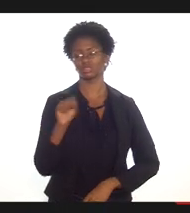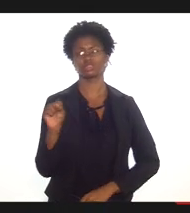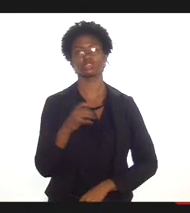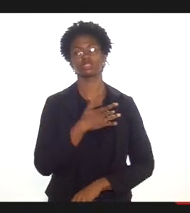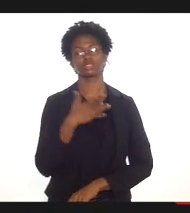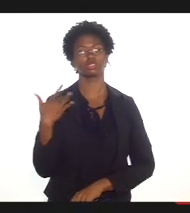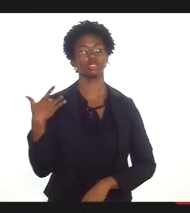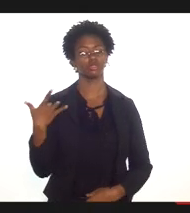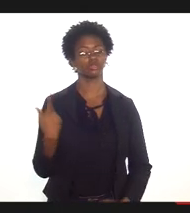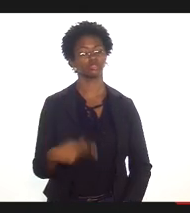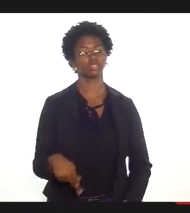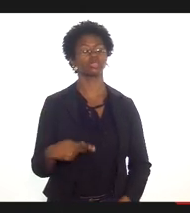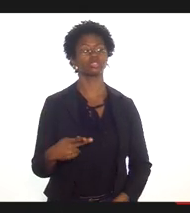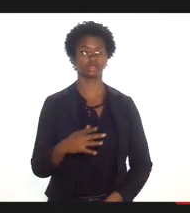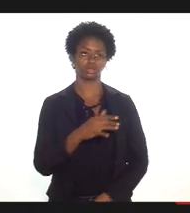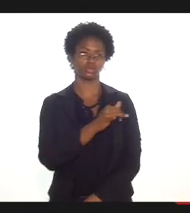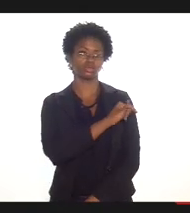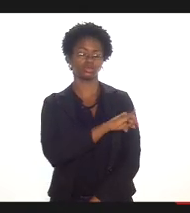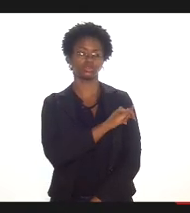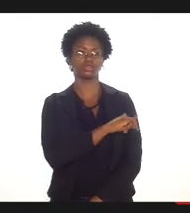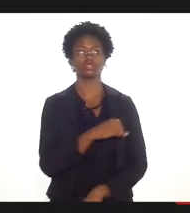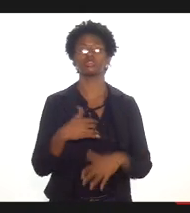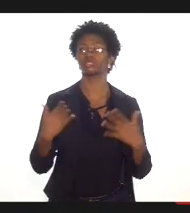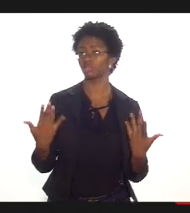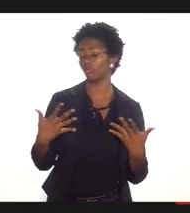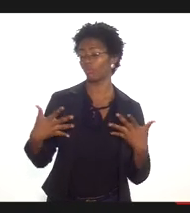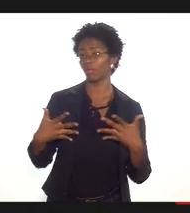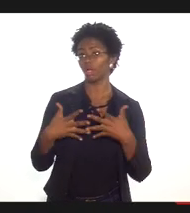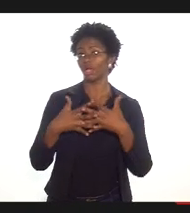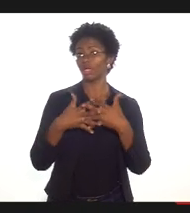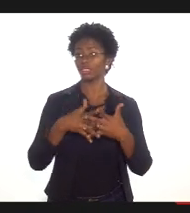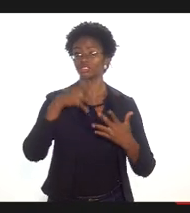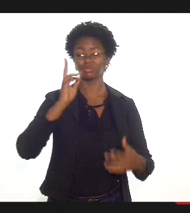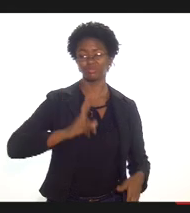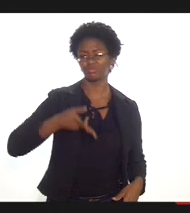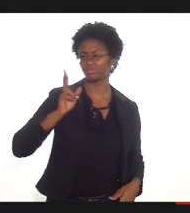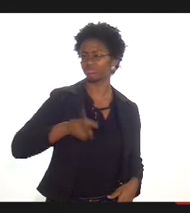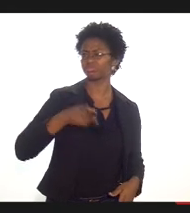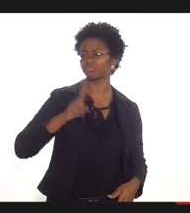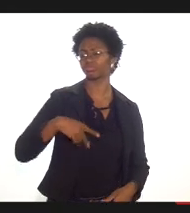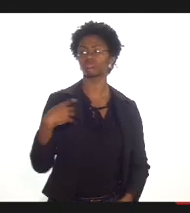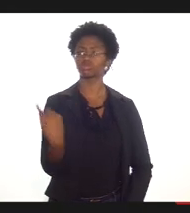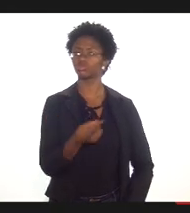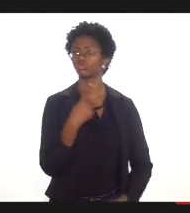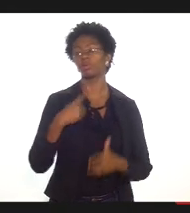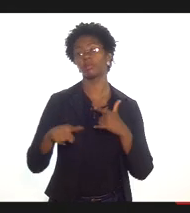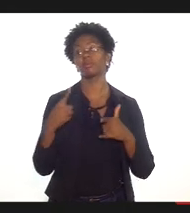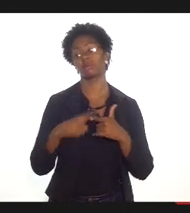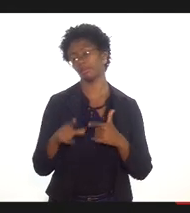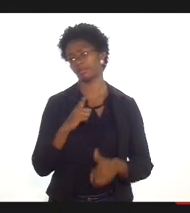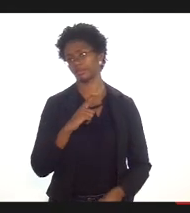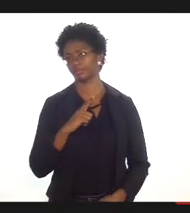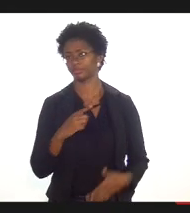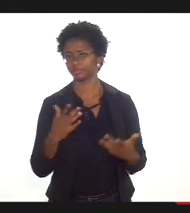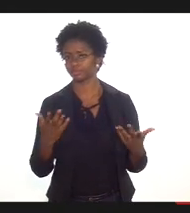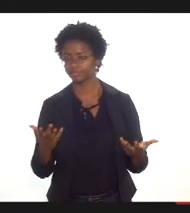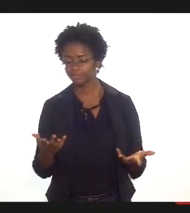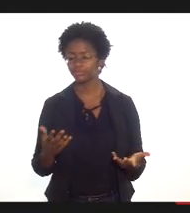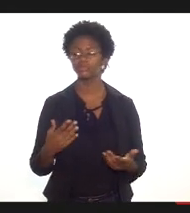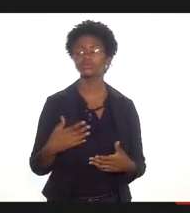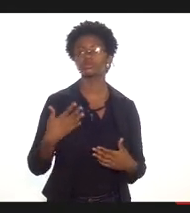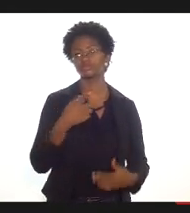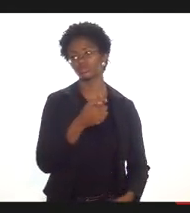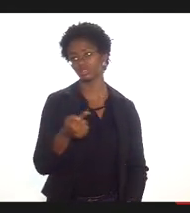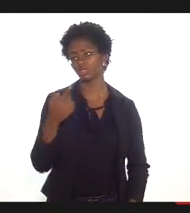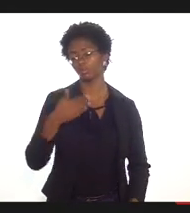no Rio. E é uma rede que constantemente nós temos problemas. Na semana